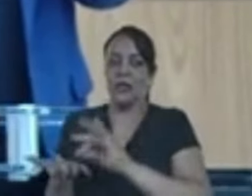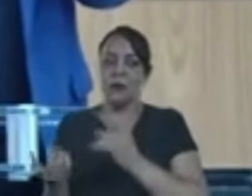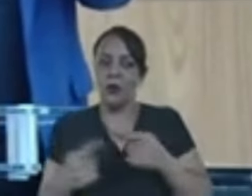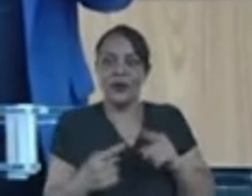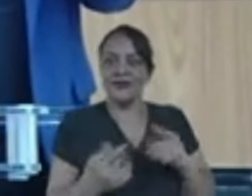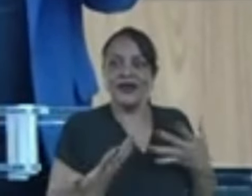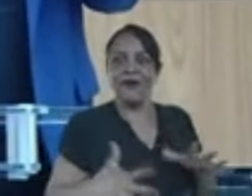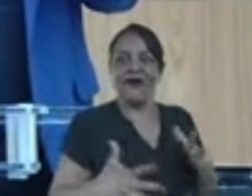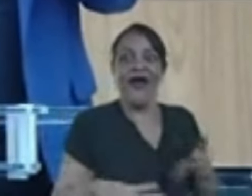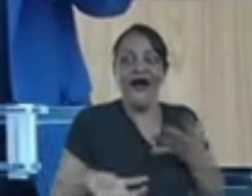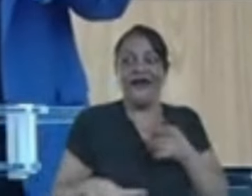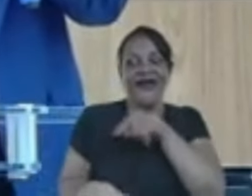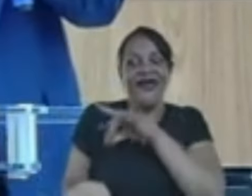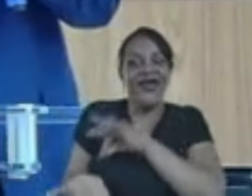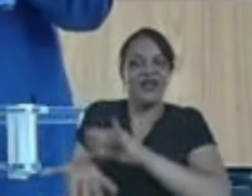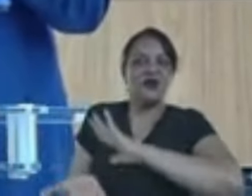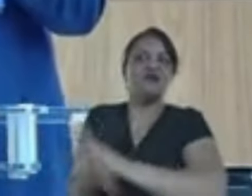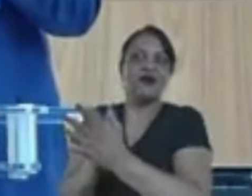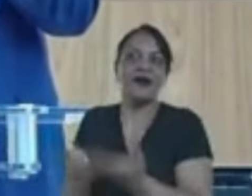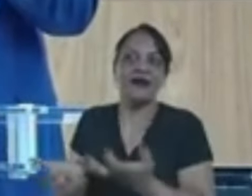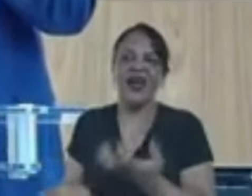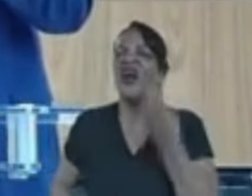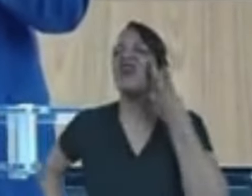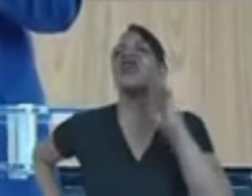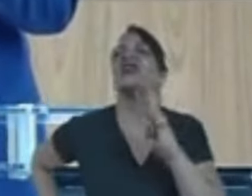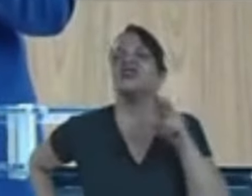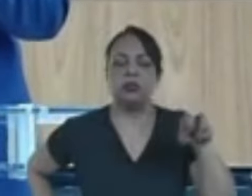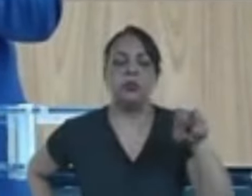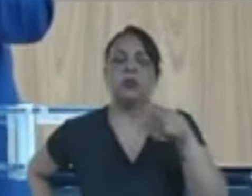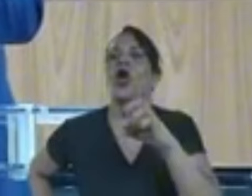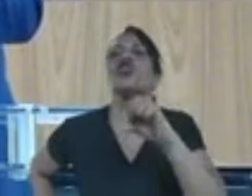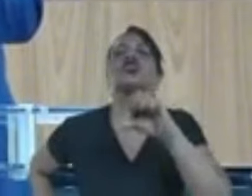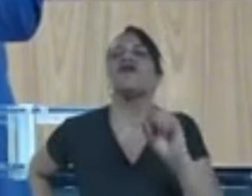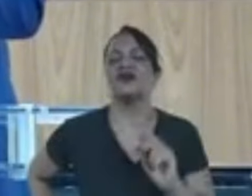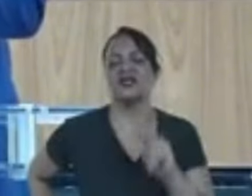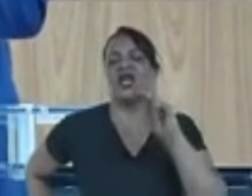que vai acontecer. Deus vai destruir com vocês. E ele deu uma volta em 3 dias, ele andou 90 quilômetros.